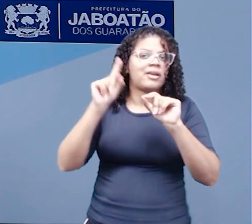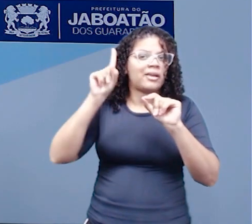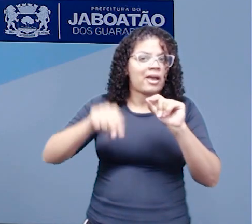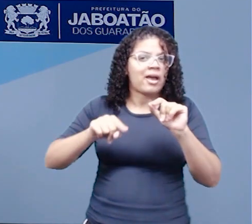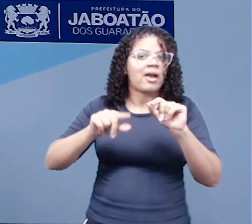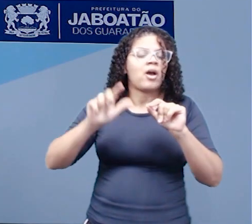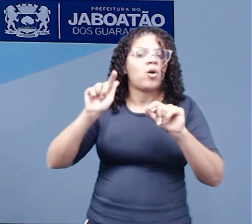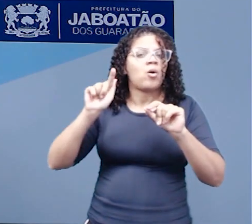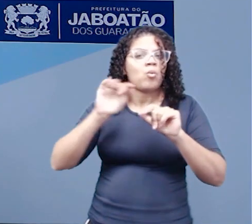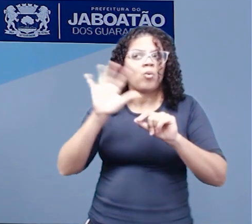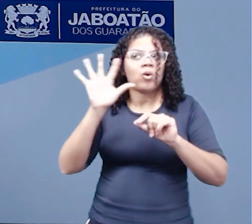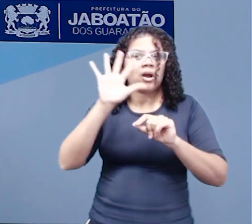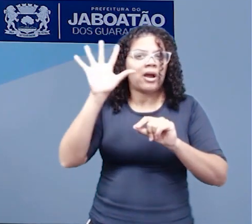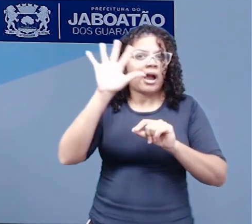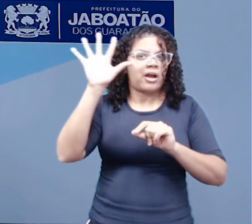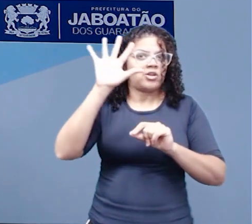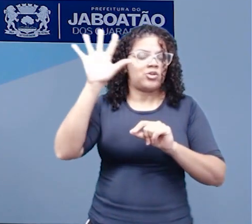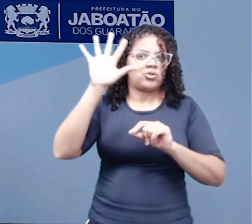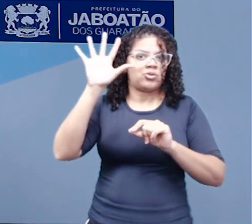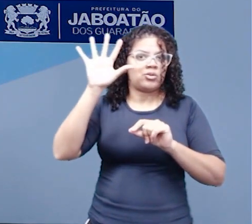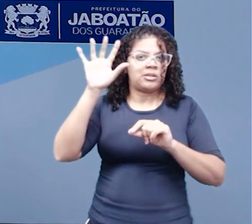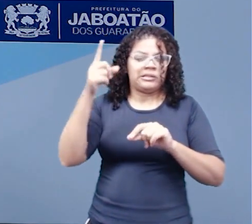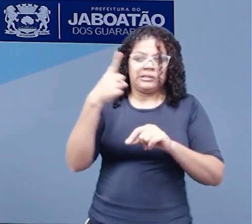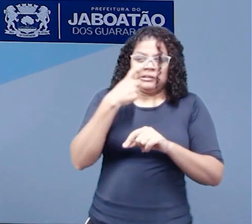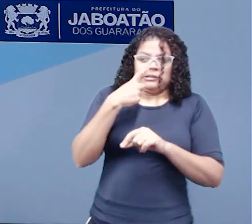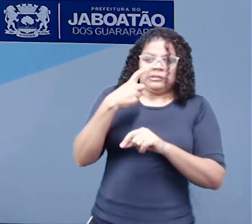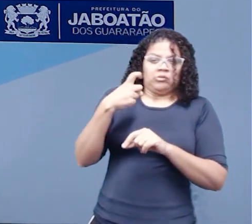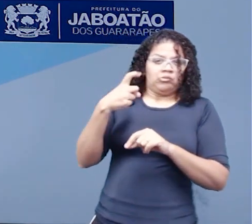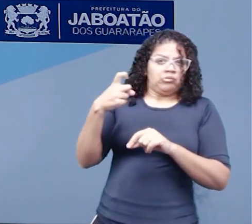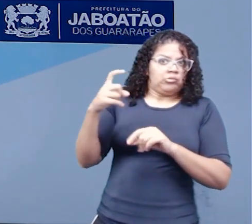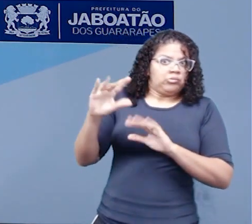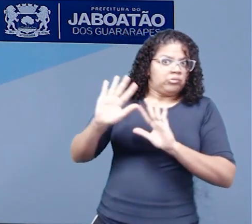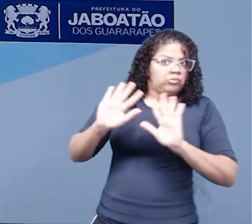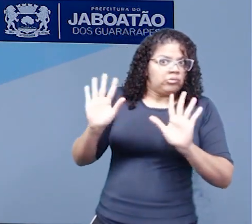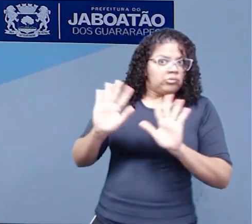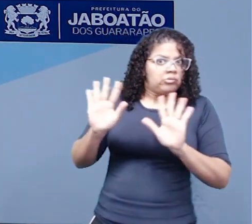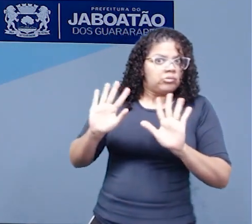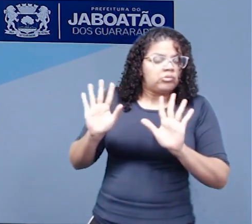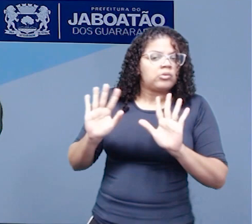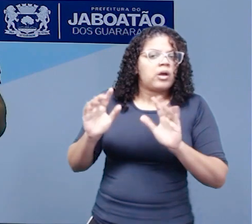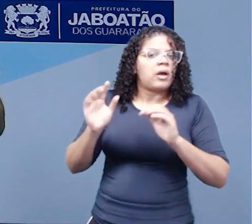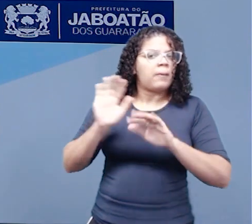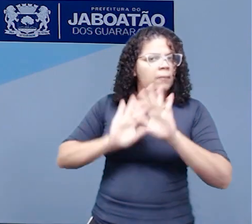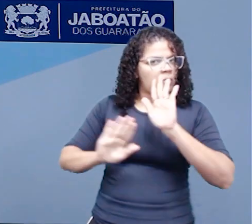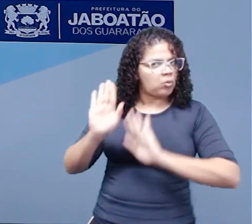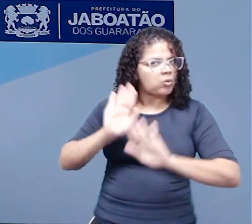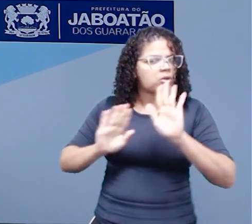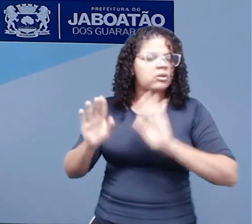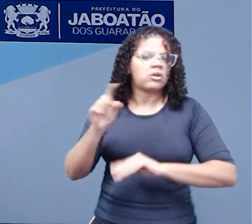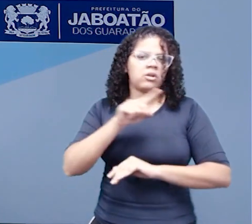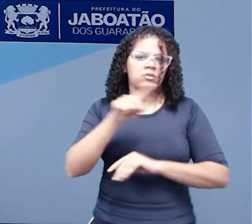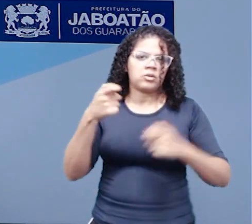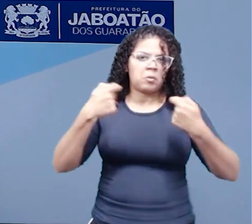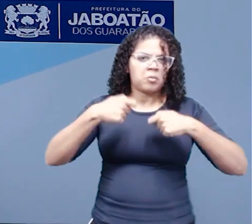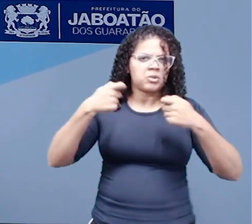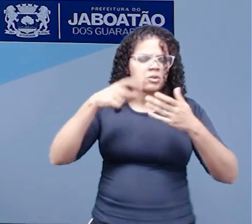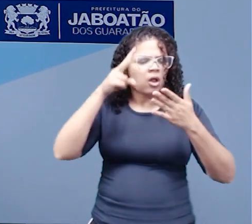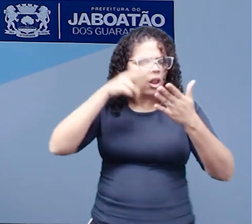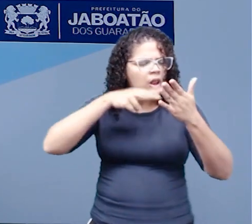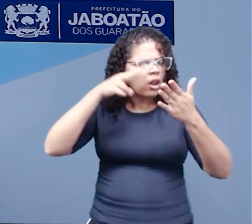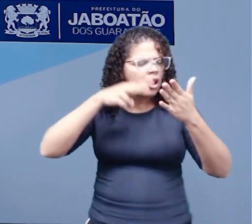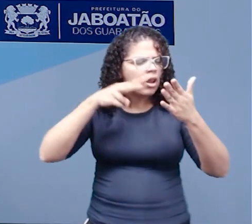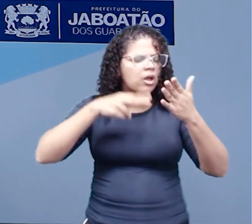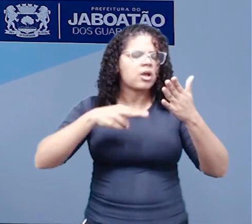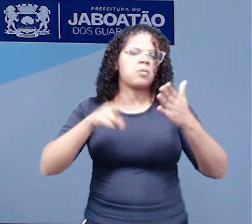certo? Então também é necessário que você leia sempre as instruções para utilizar ela da forma